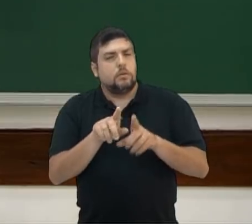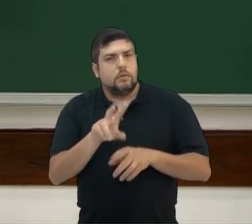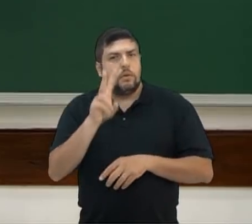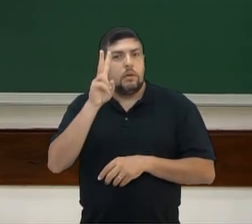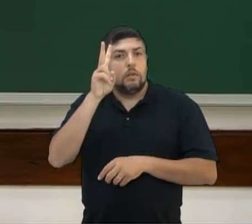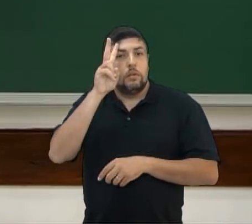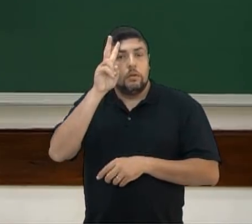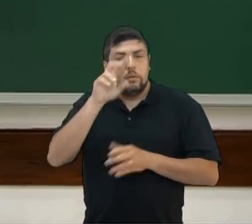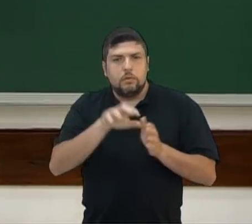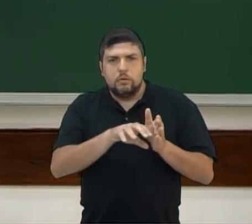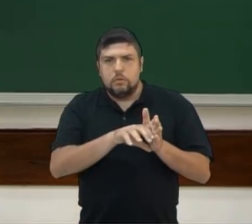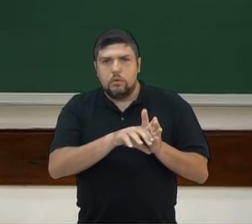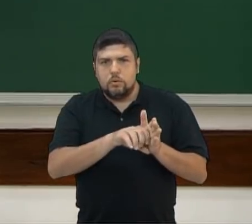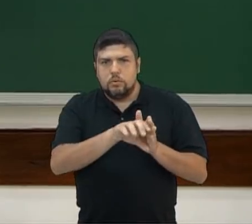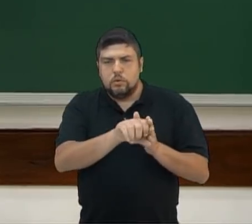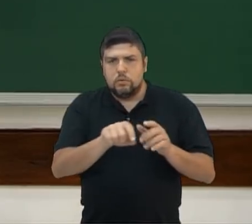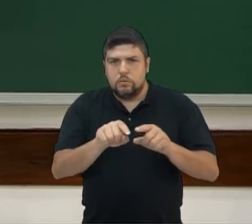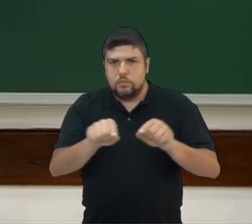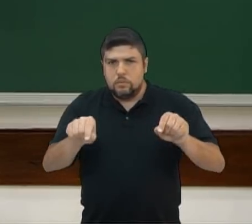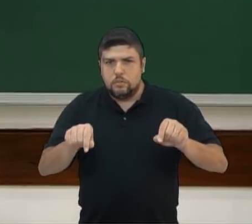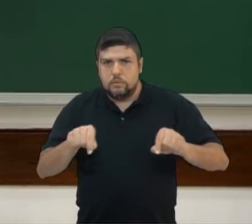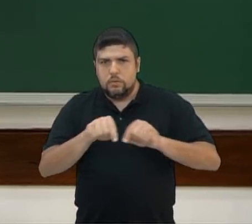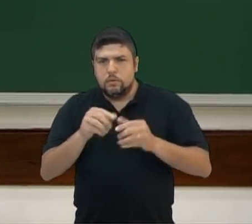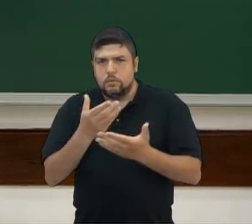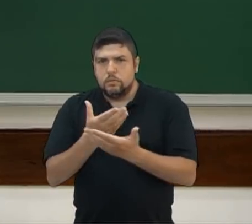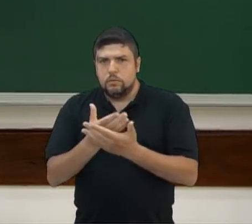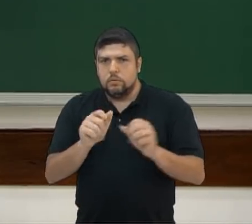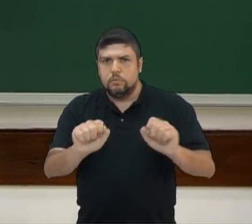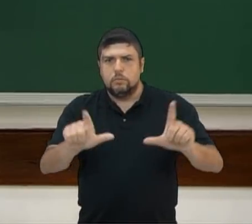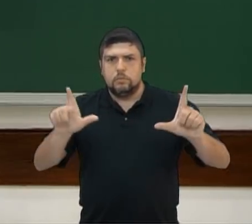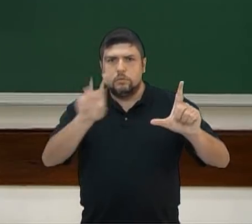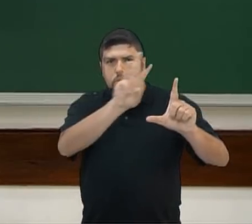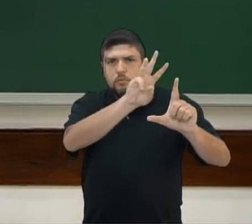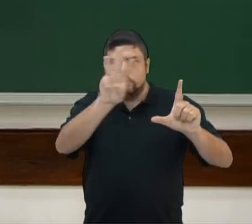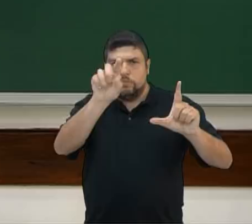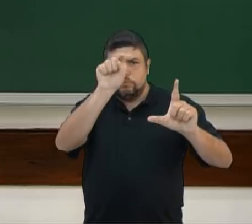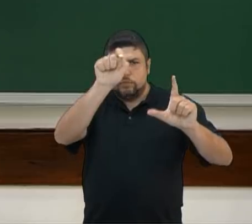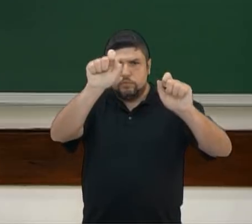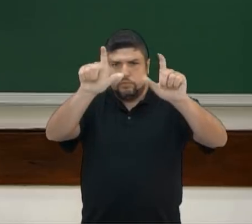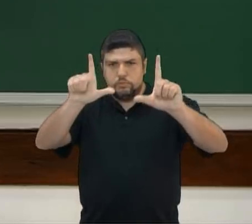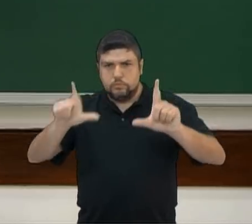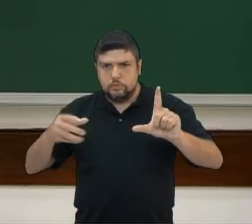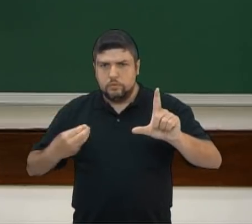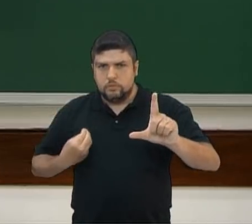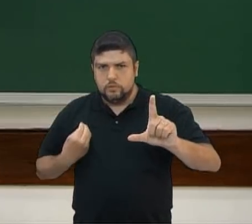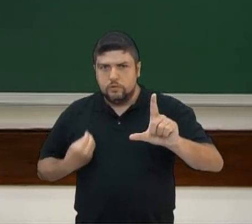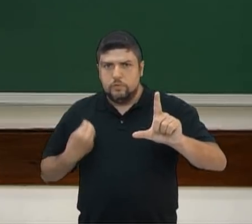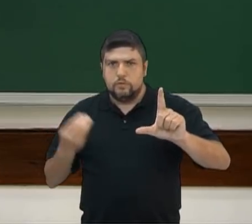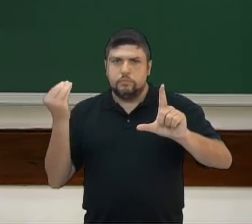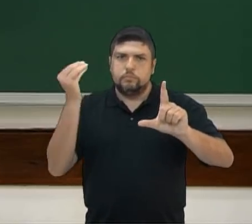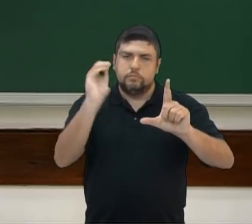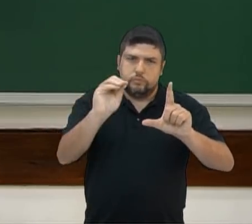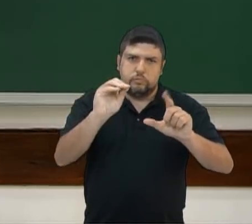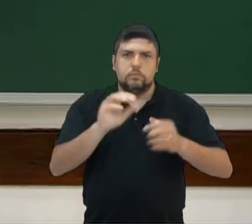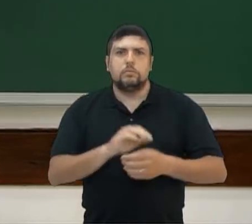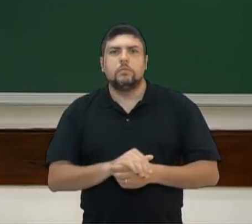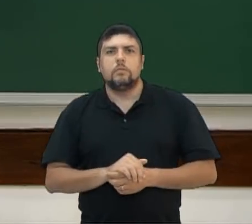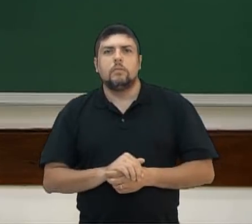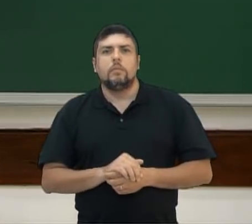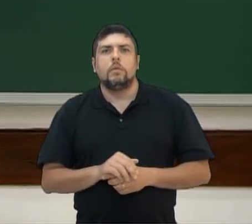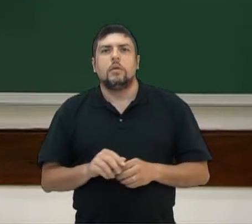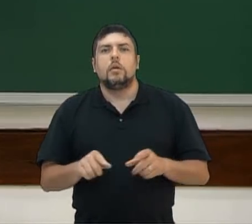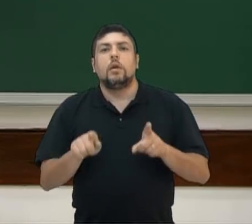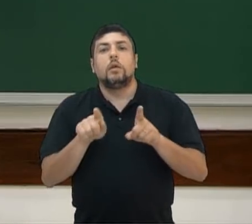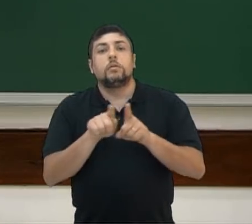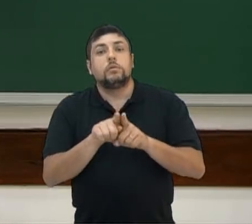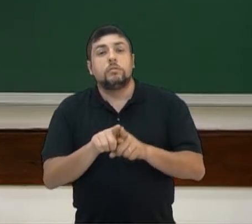o Google Classroom, de registrar a sua presença no link. Quem não está tendo acesso pelo Google Classroom, está nos